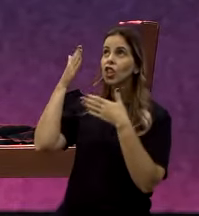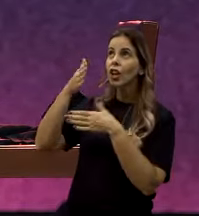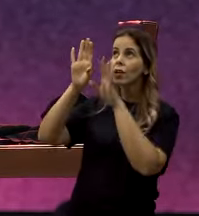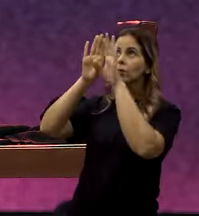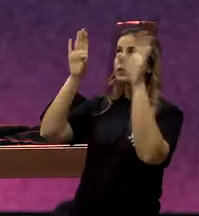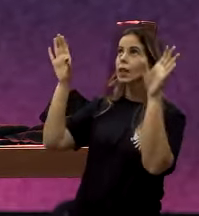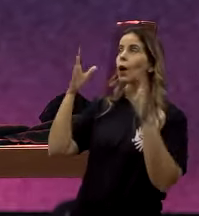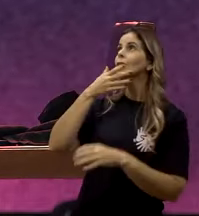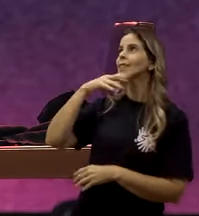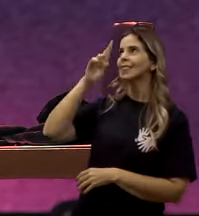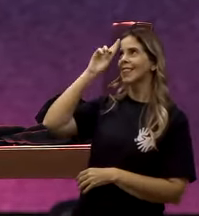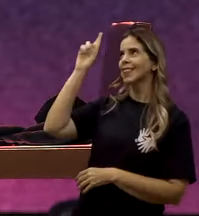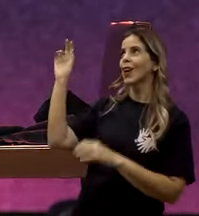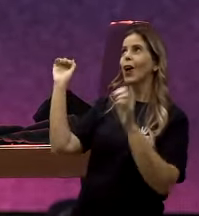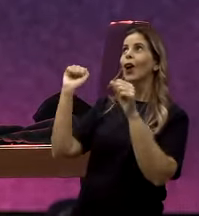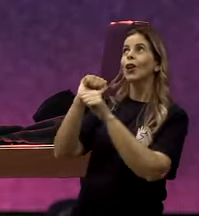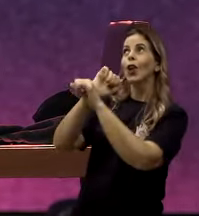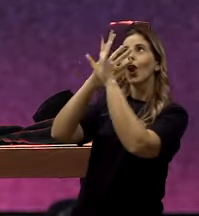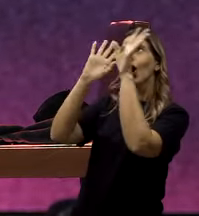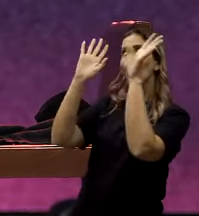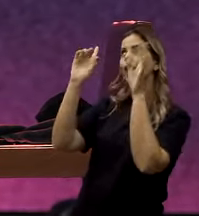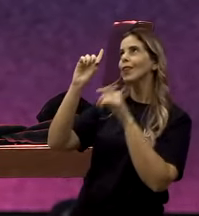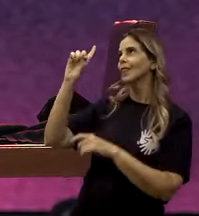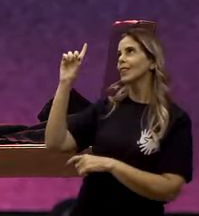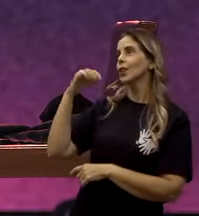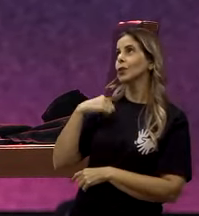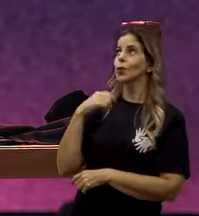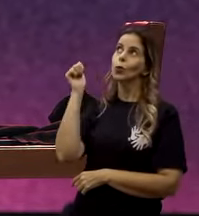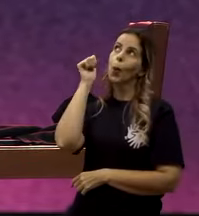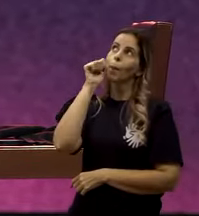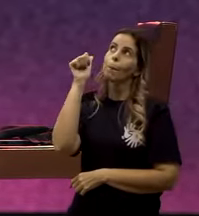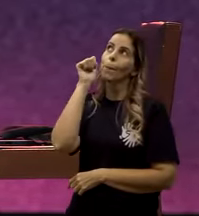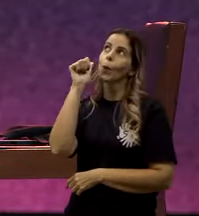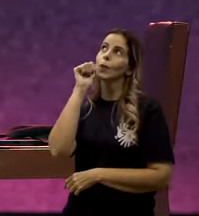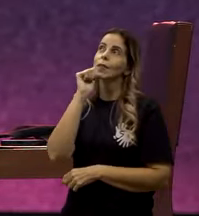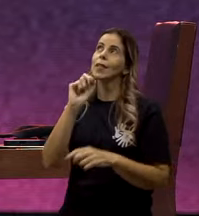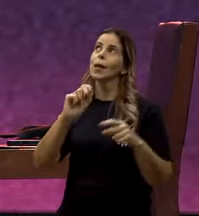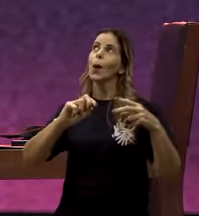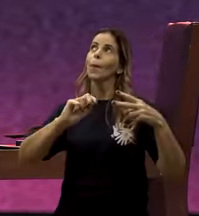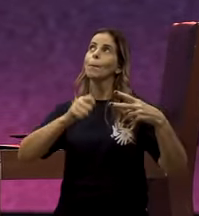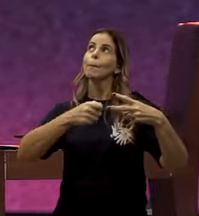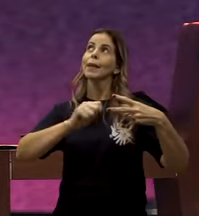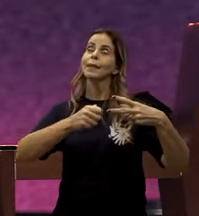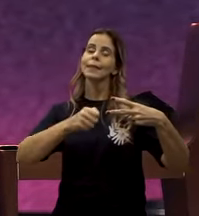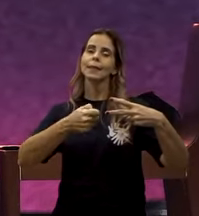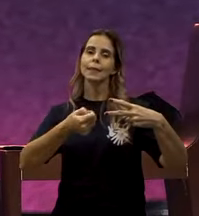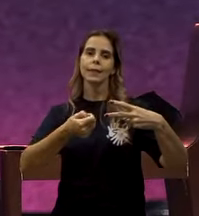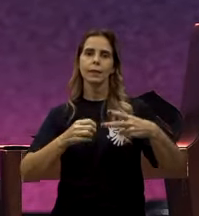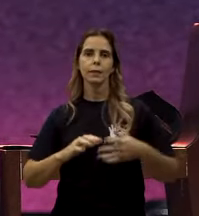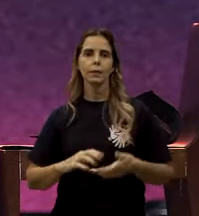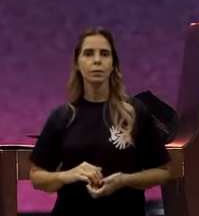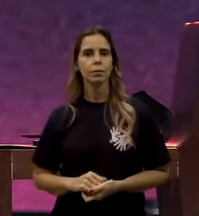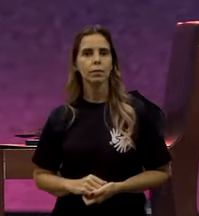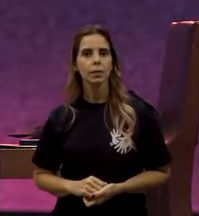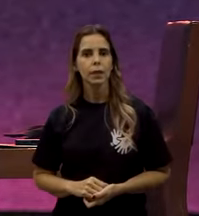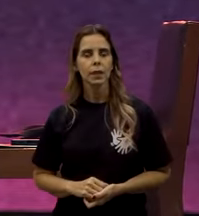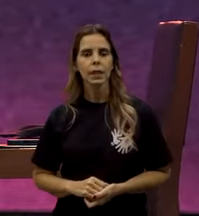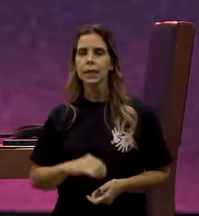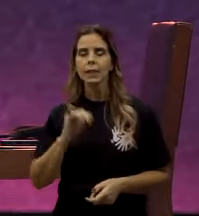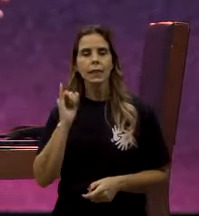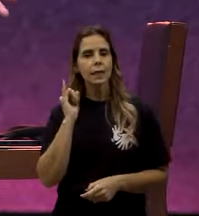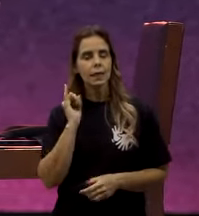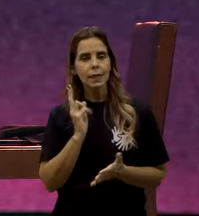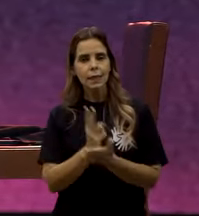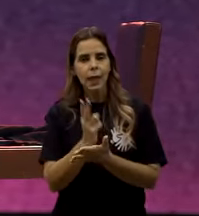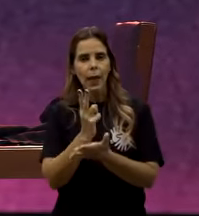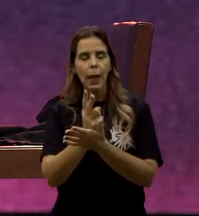senhor glória a Deus eu era a moça do pix não podia ver uma live de pix que eu mandava Aleluia ah